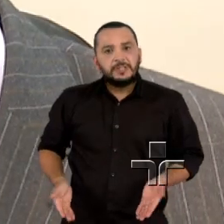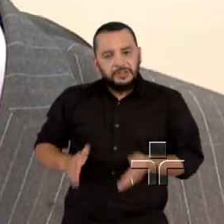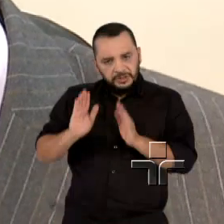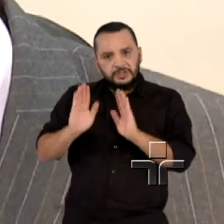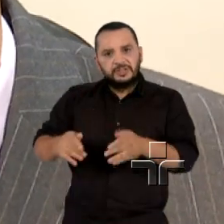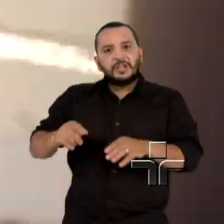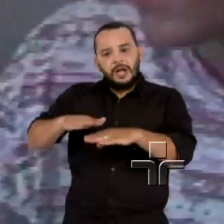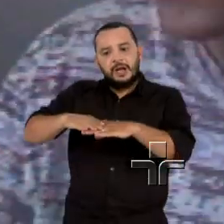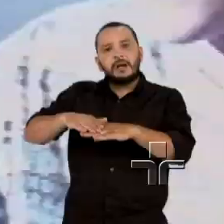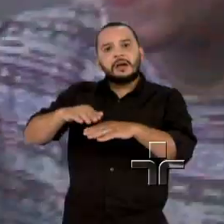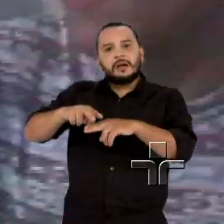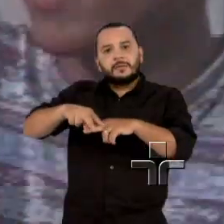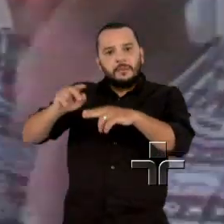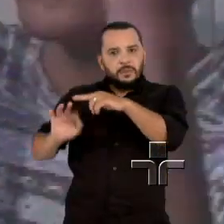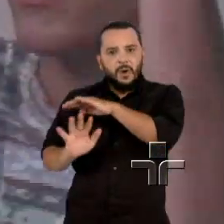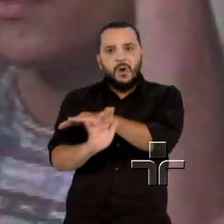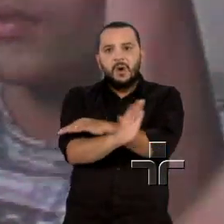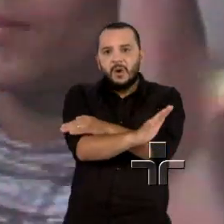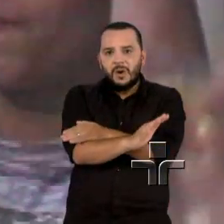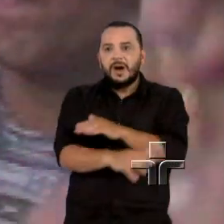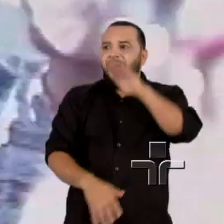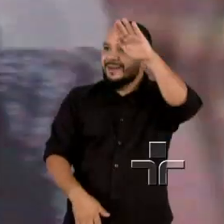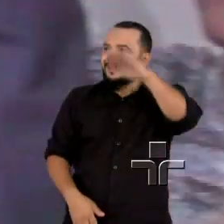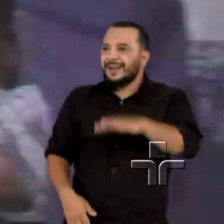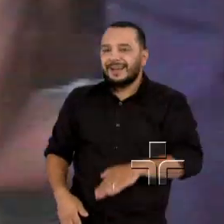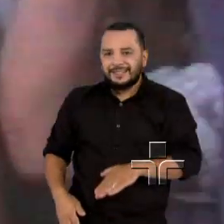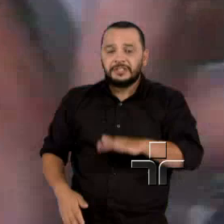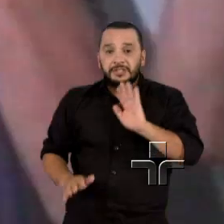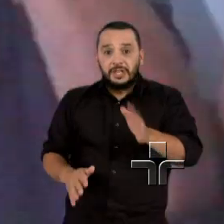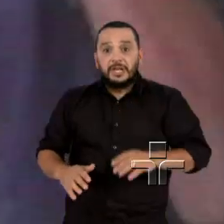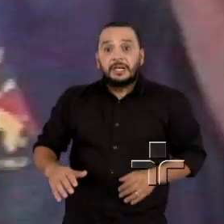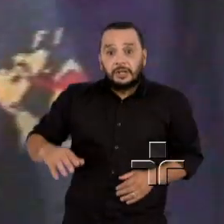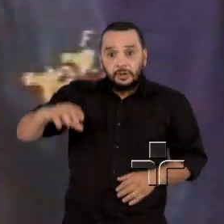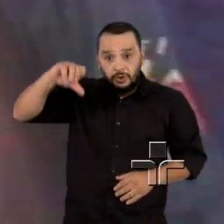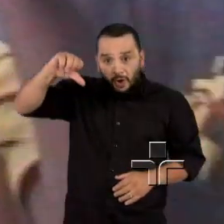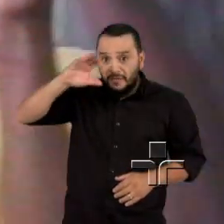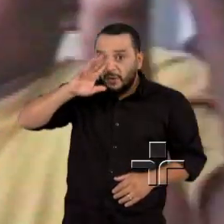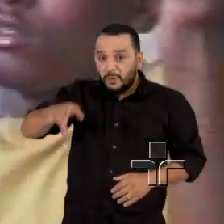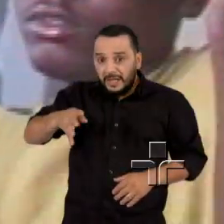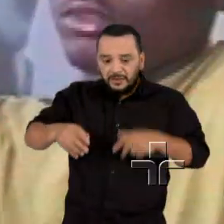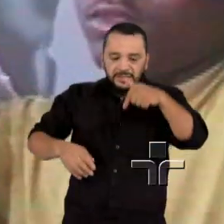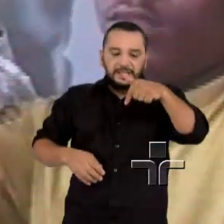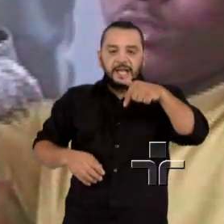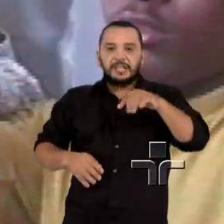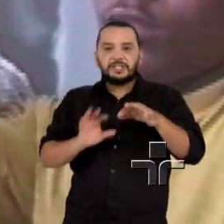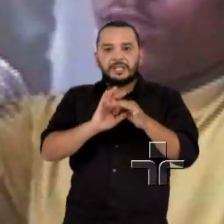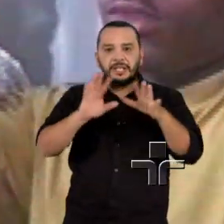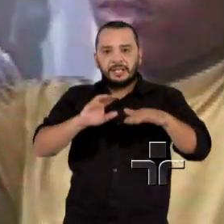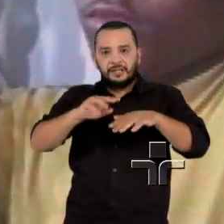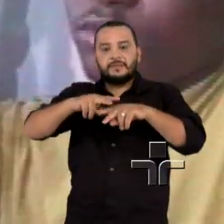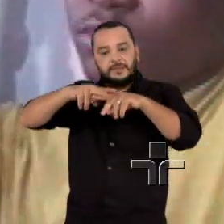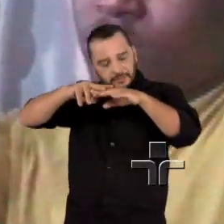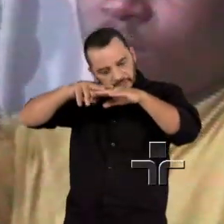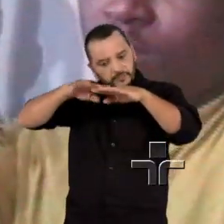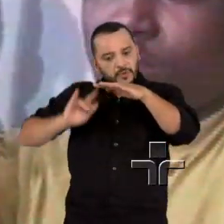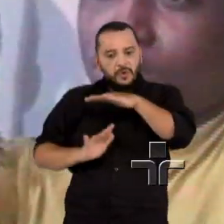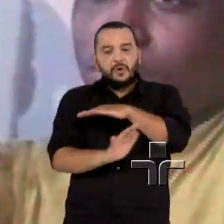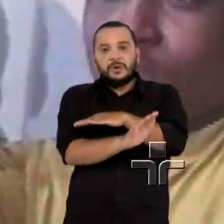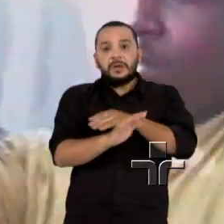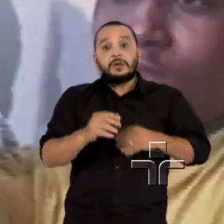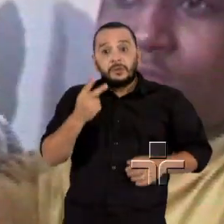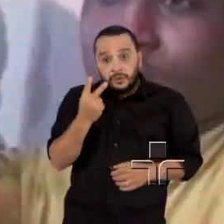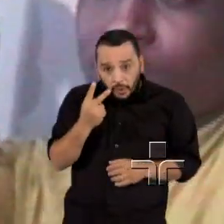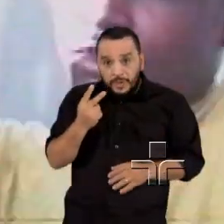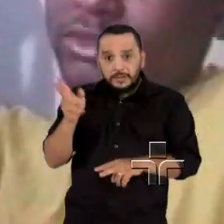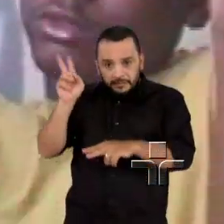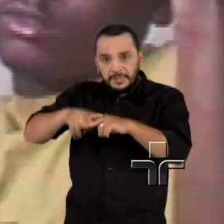colocados em liberdade. No meio da tarde, 7 dos 9 acusados foram libertados. Os 2 que continuam presos